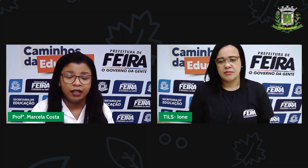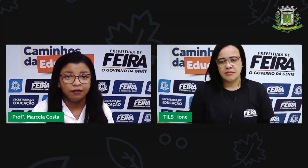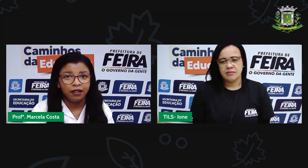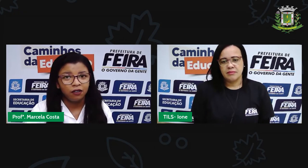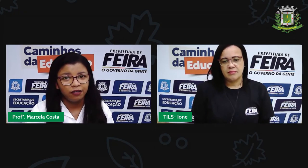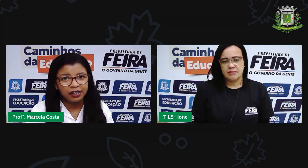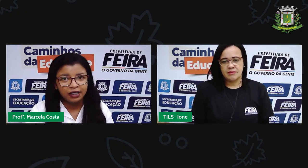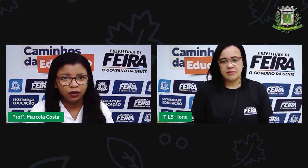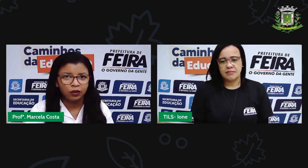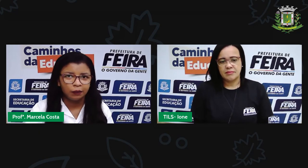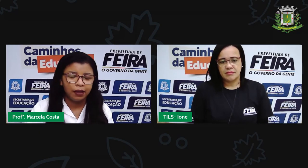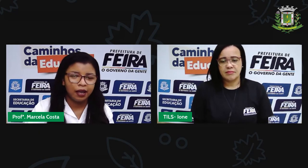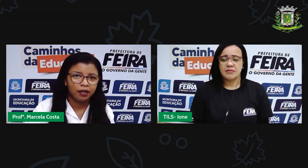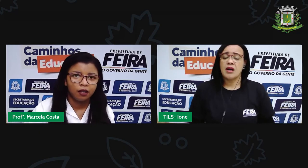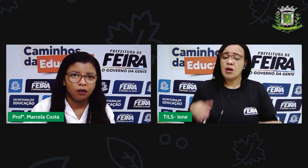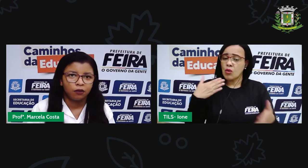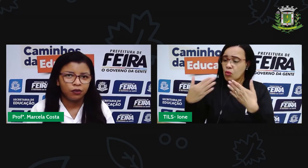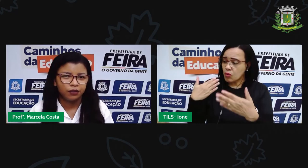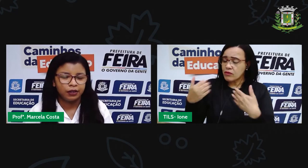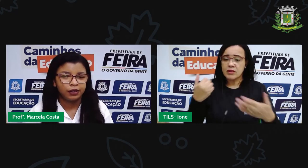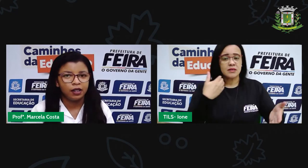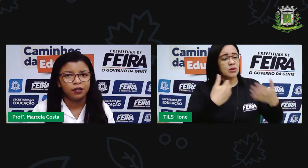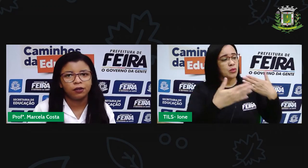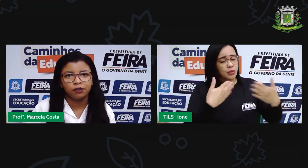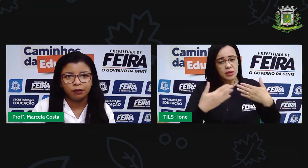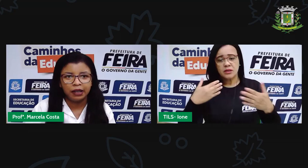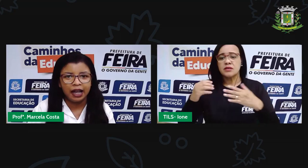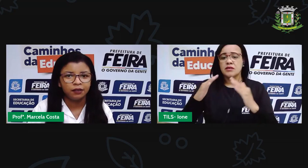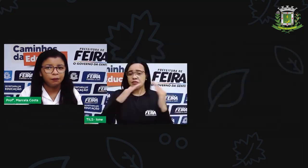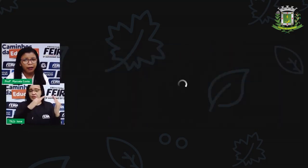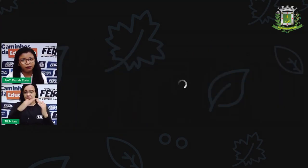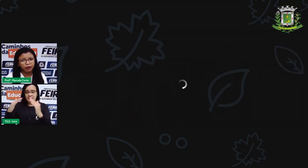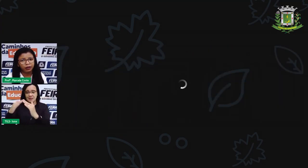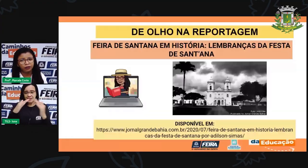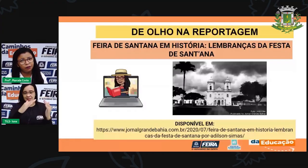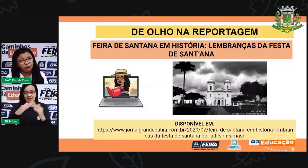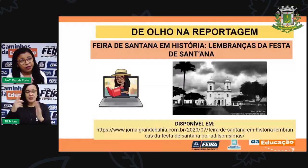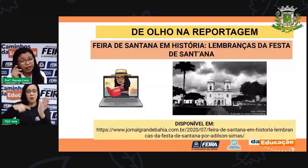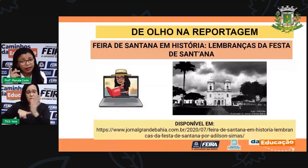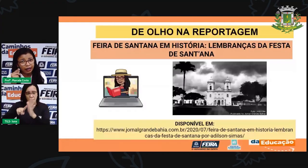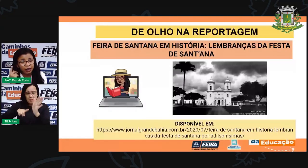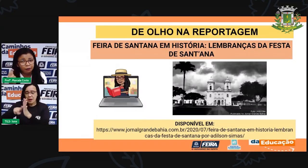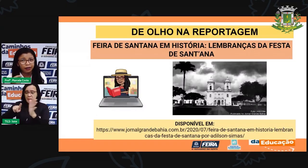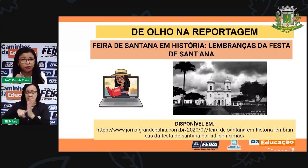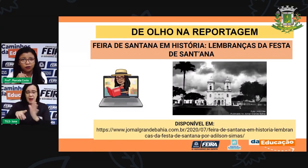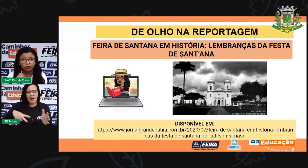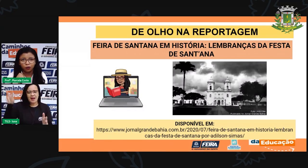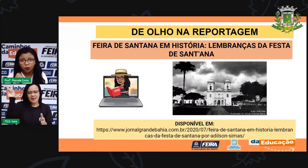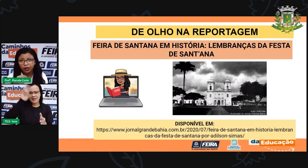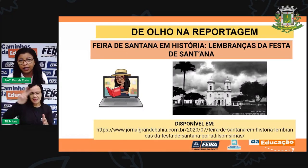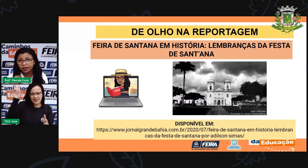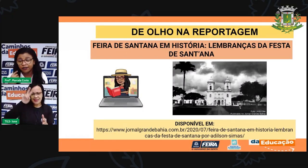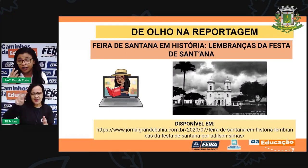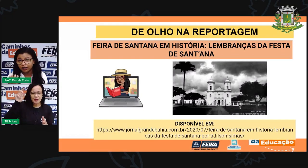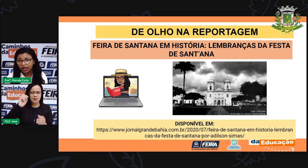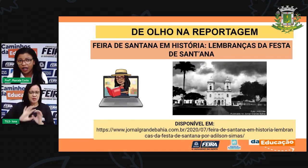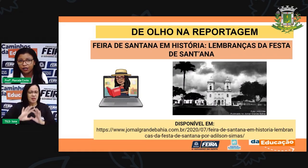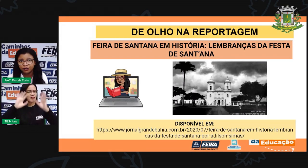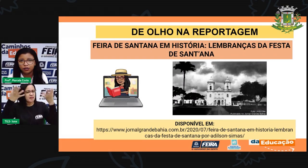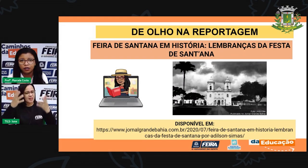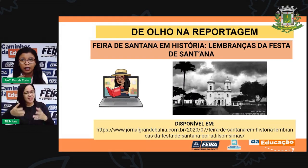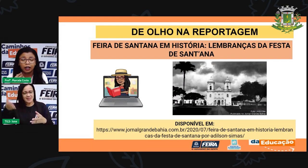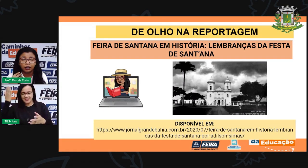E vá conversando também com os vizinhos, com os familiares e perguntando não você lembra como eram os